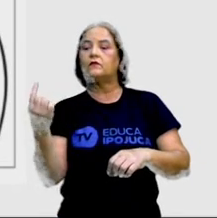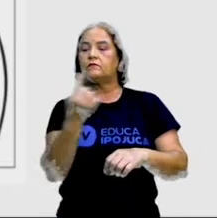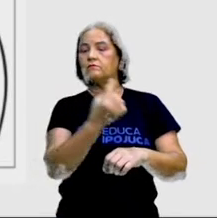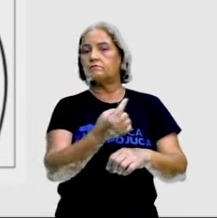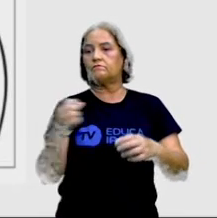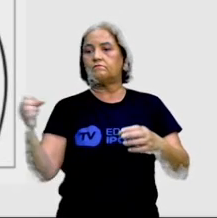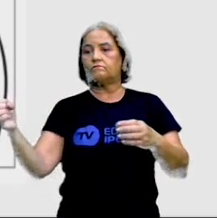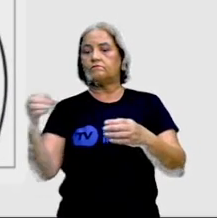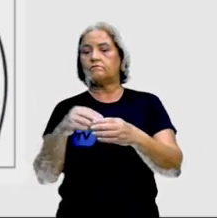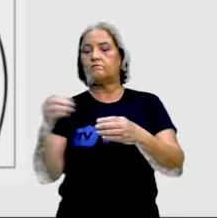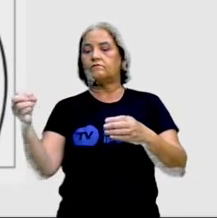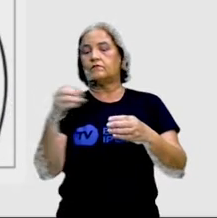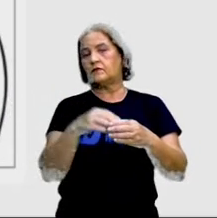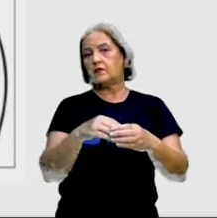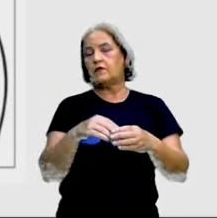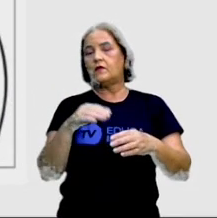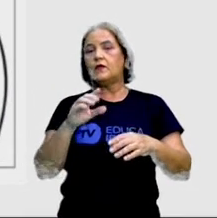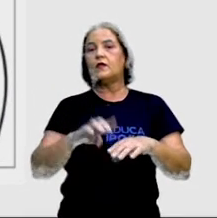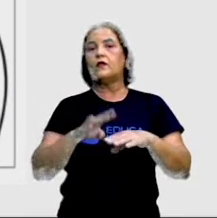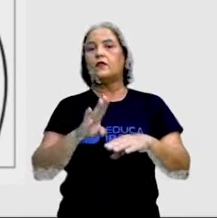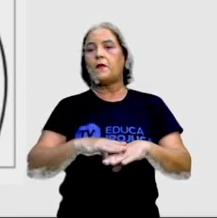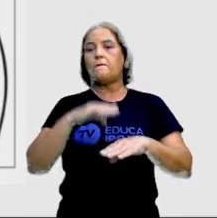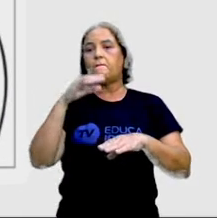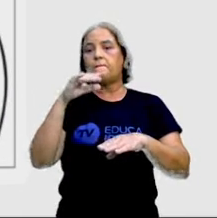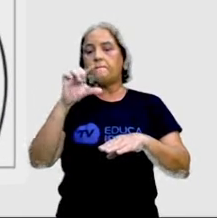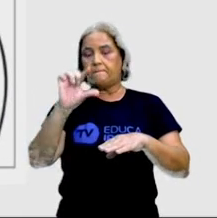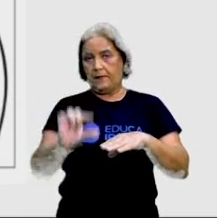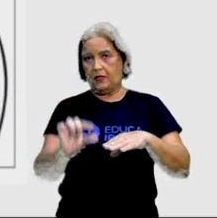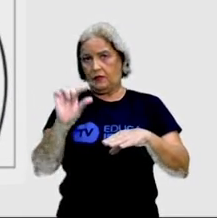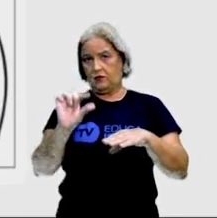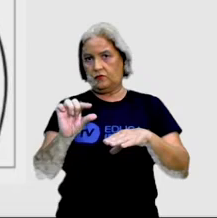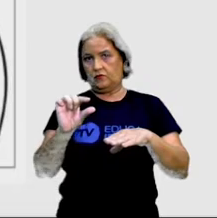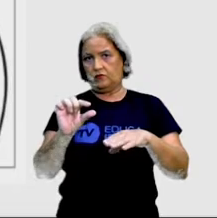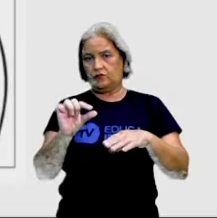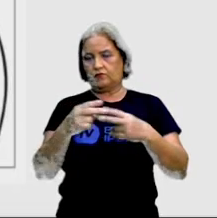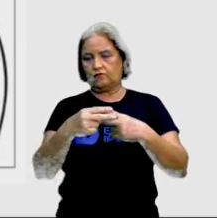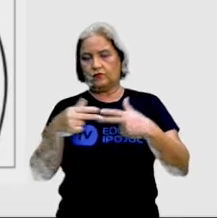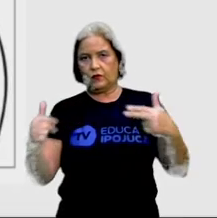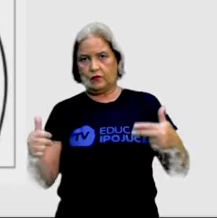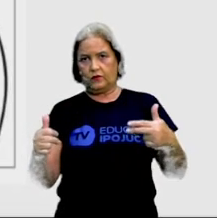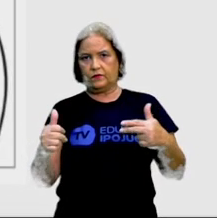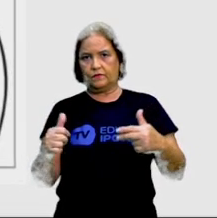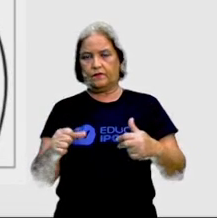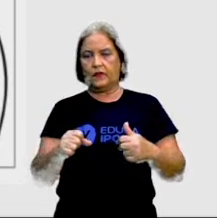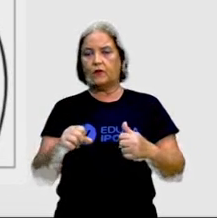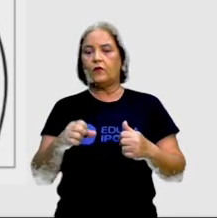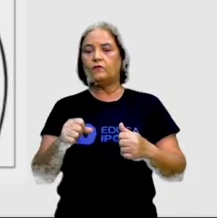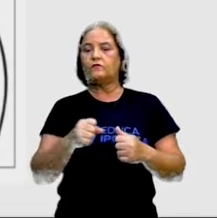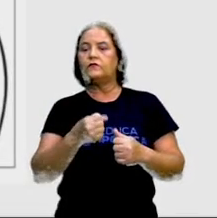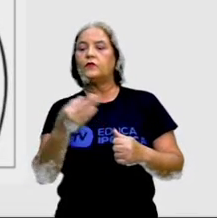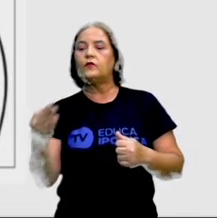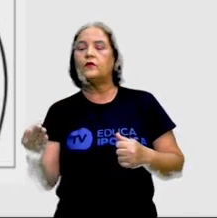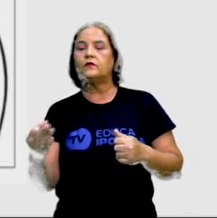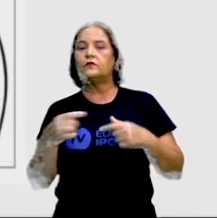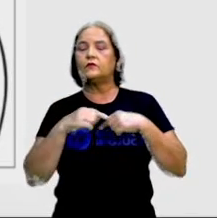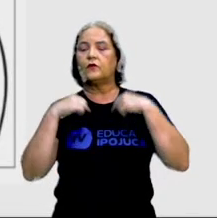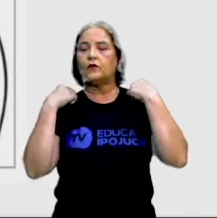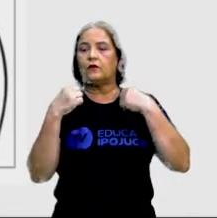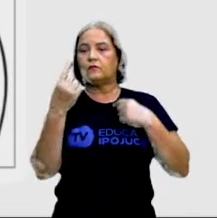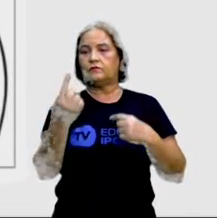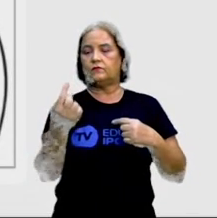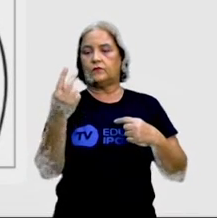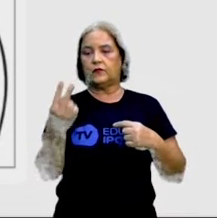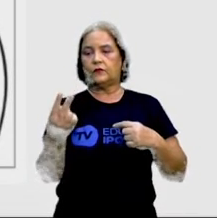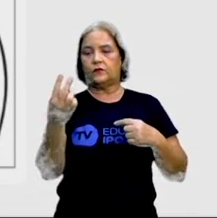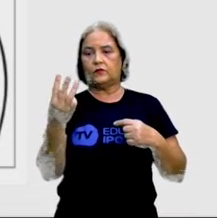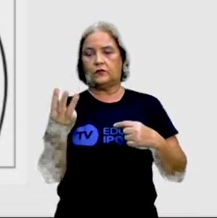e quem é que tem a coleção com menos objetos nós temos quantos colares um dois